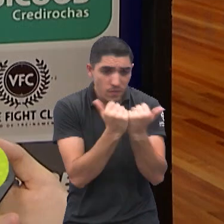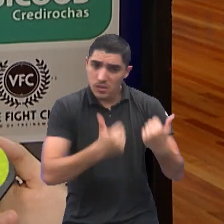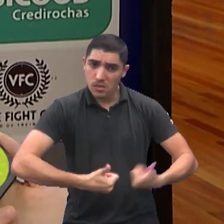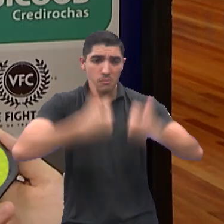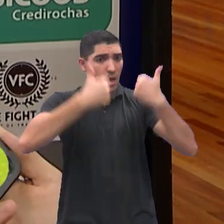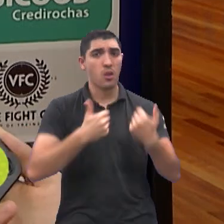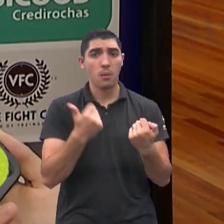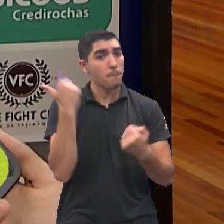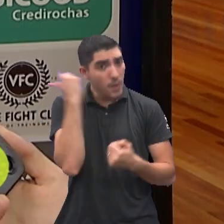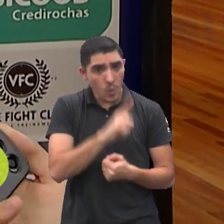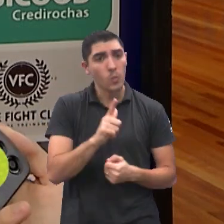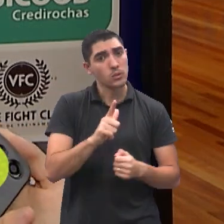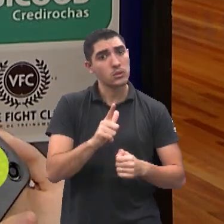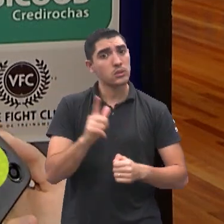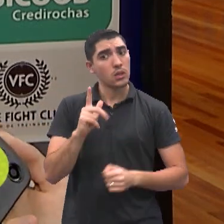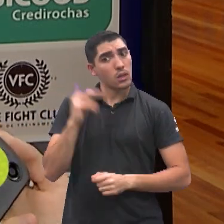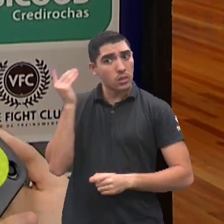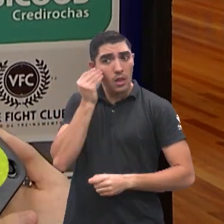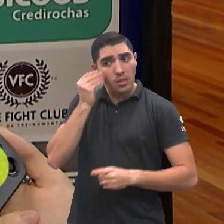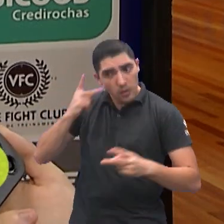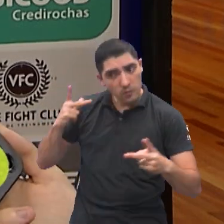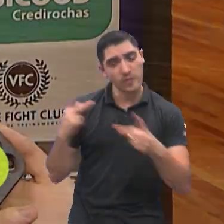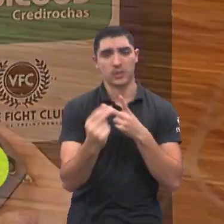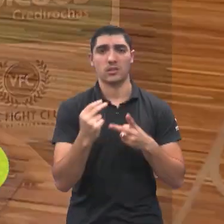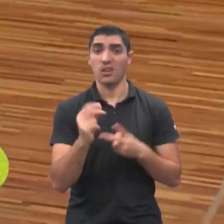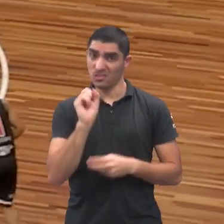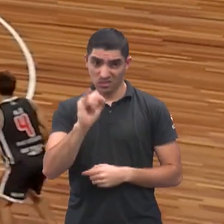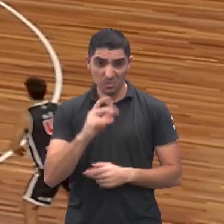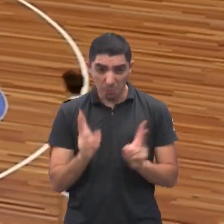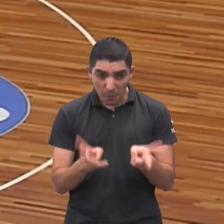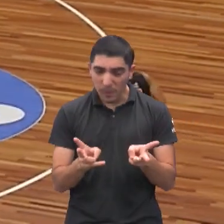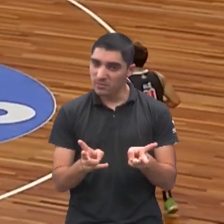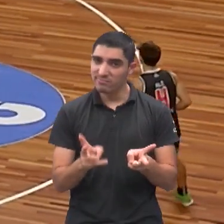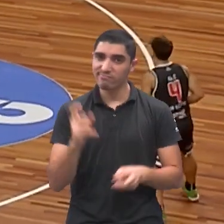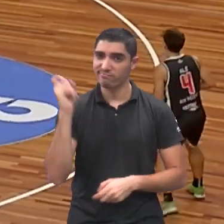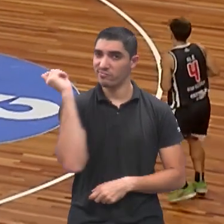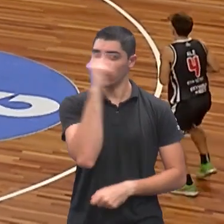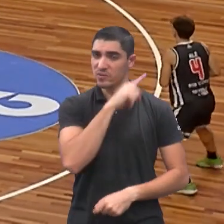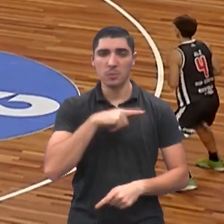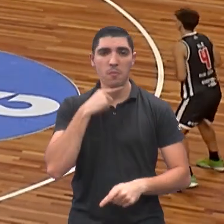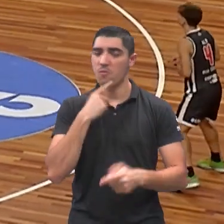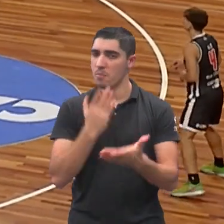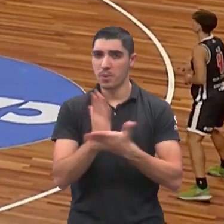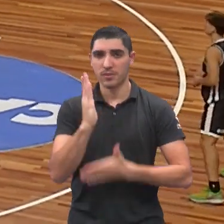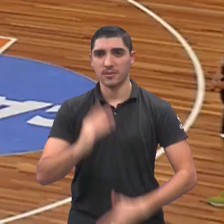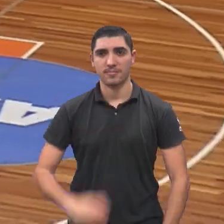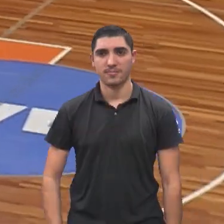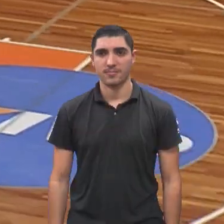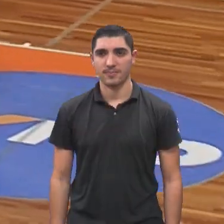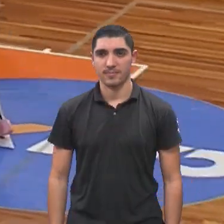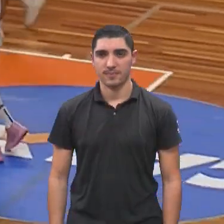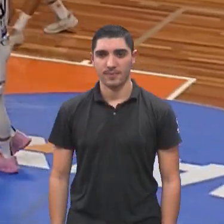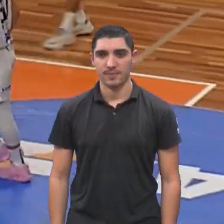melhor, ou nós vamos ter uma atitude diferente, senão fica realmente muito difícil.